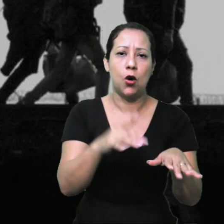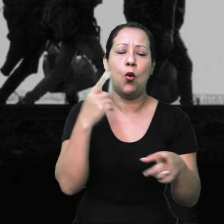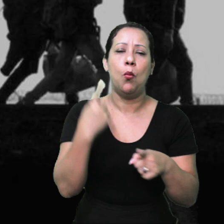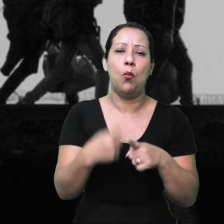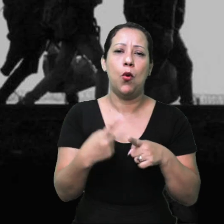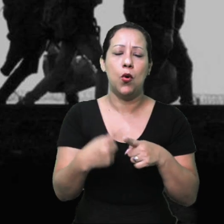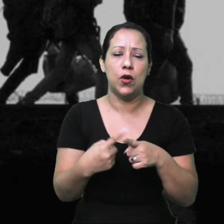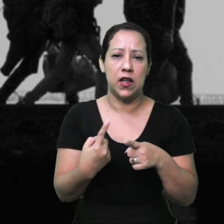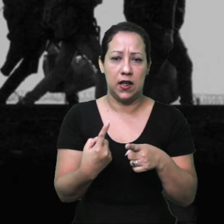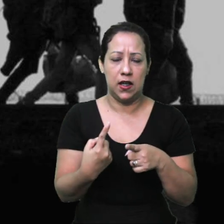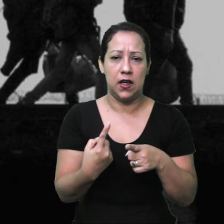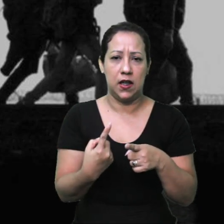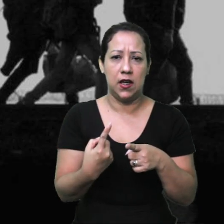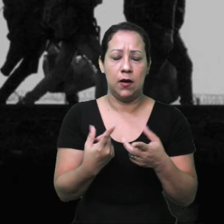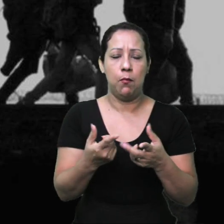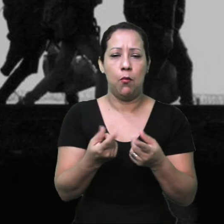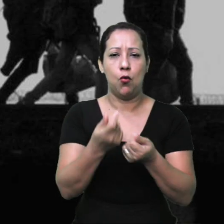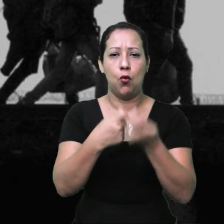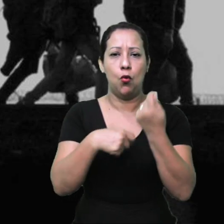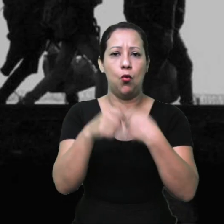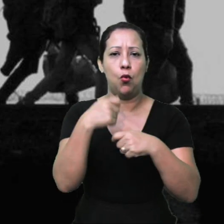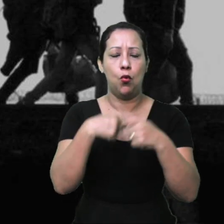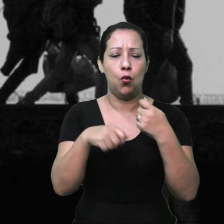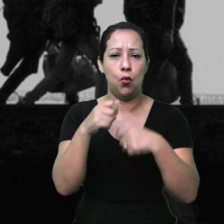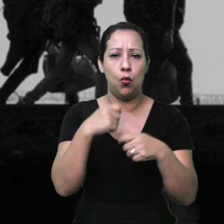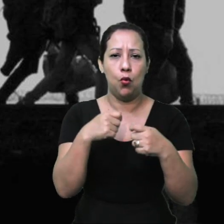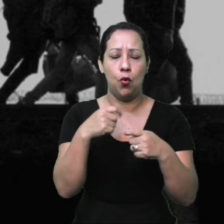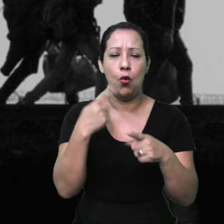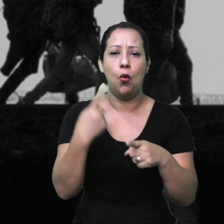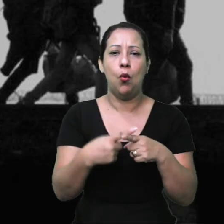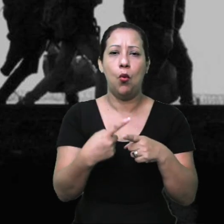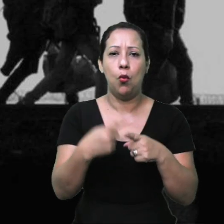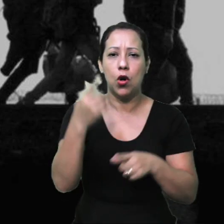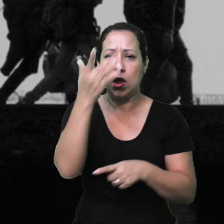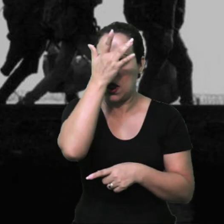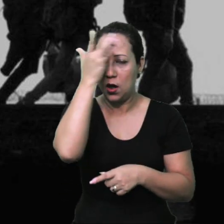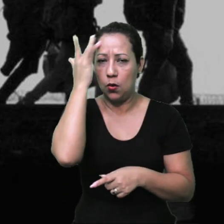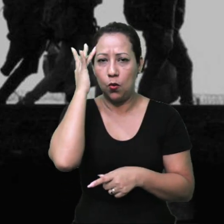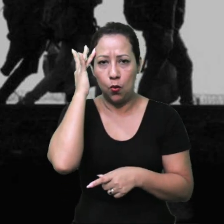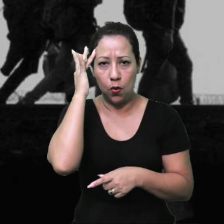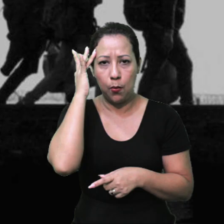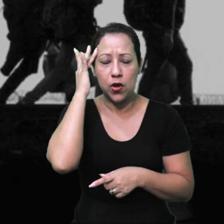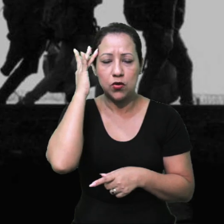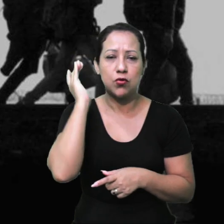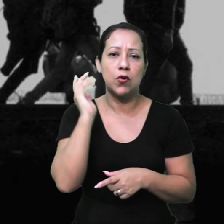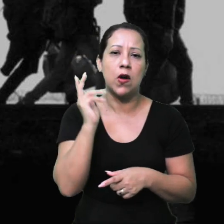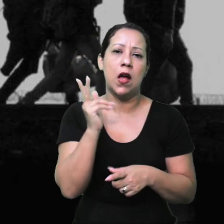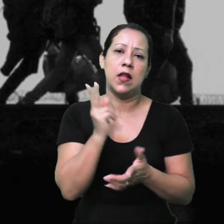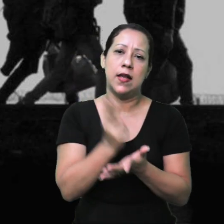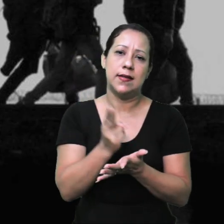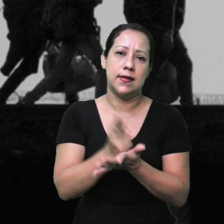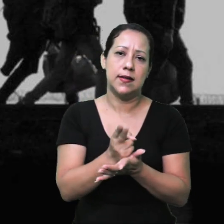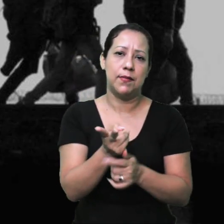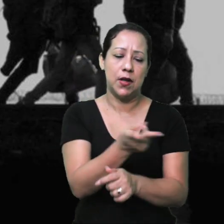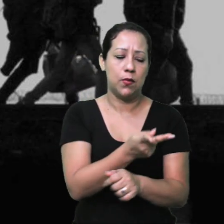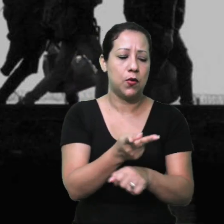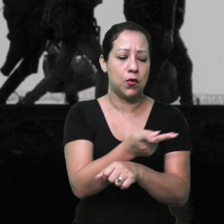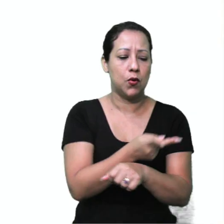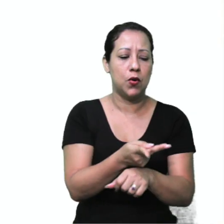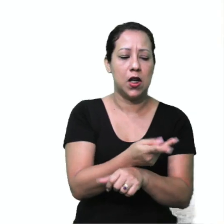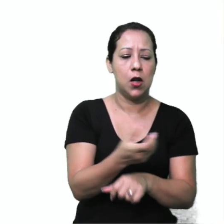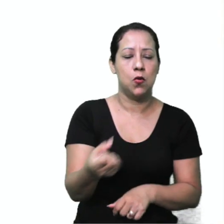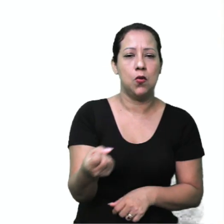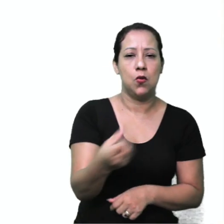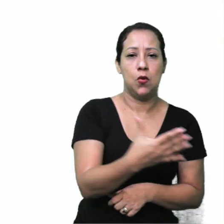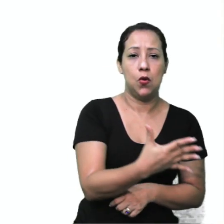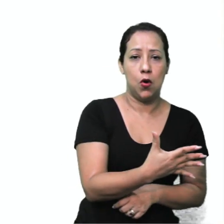está sempre buscando novas soluções para as questões